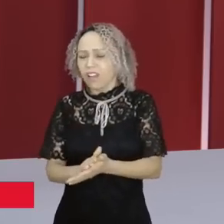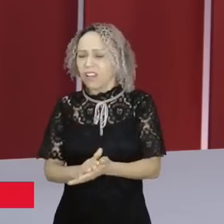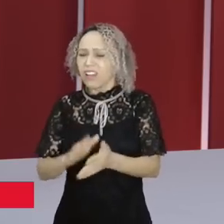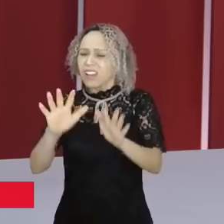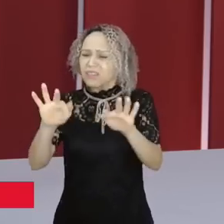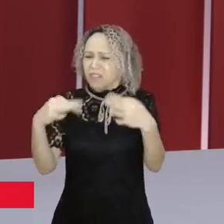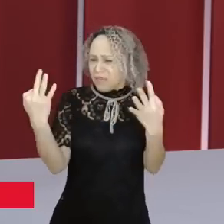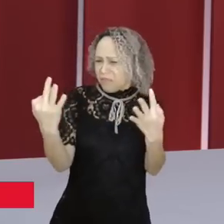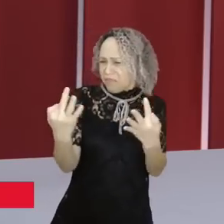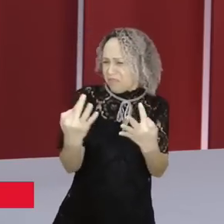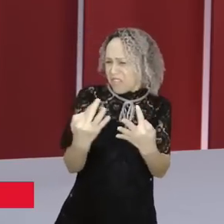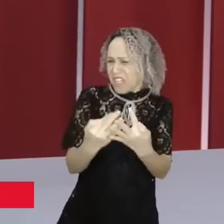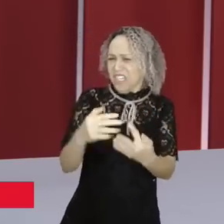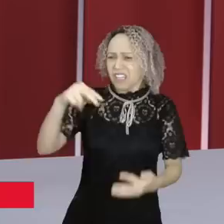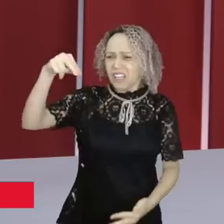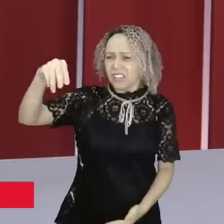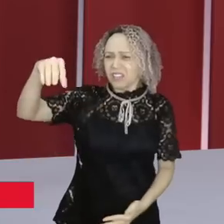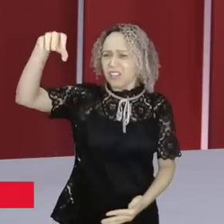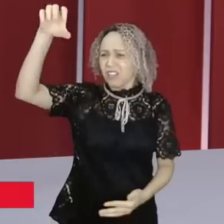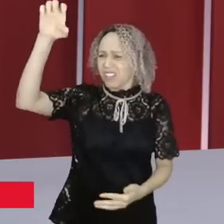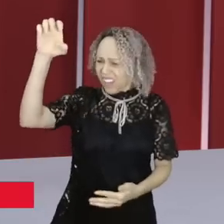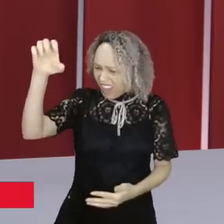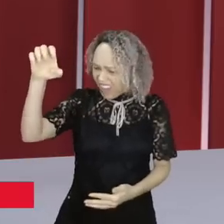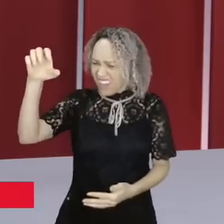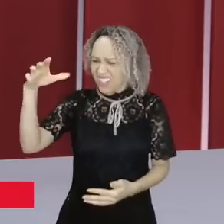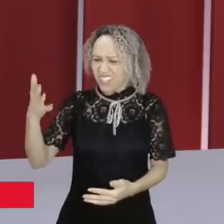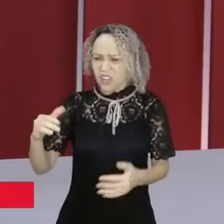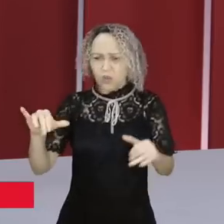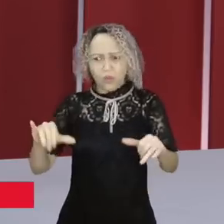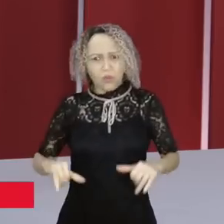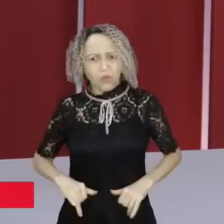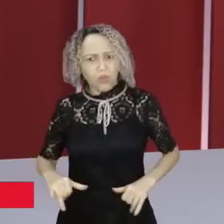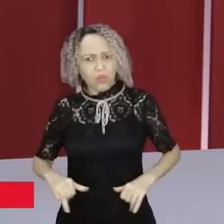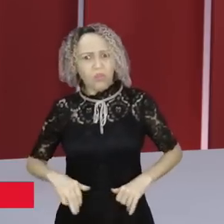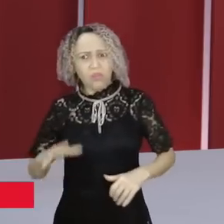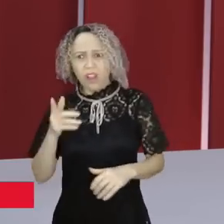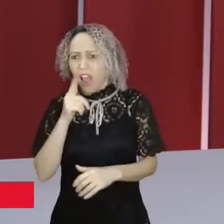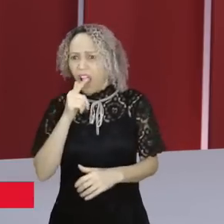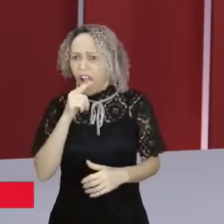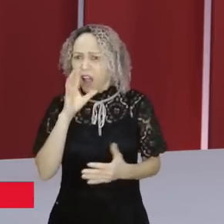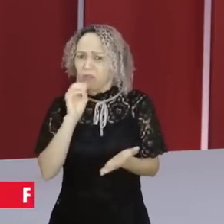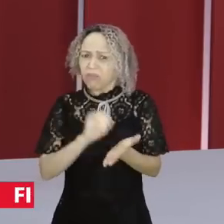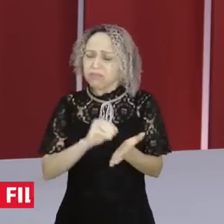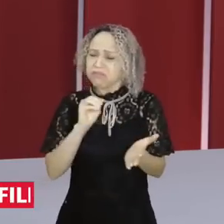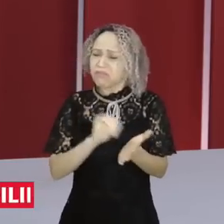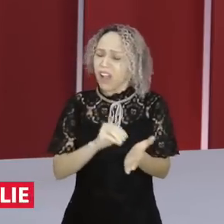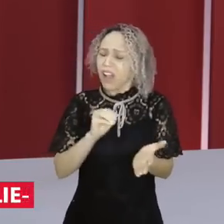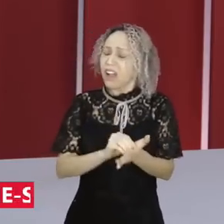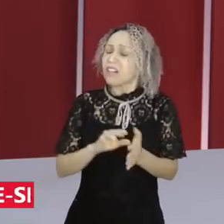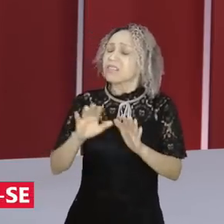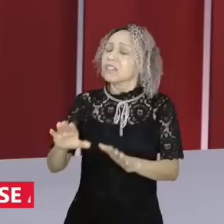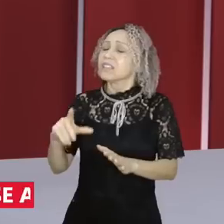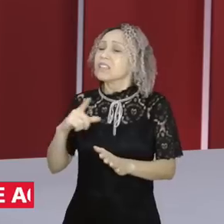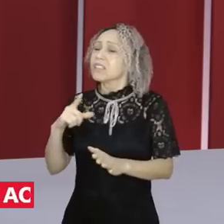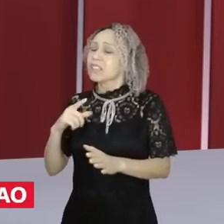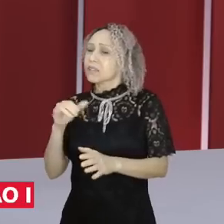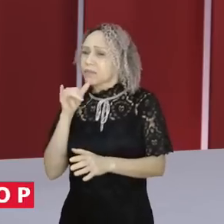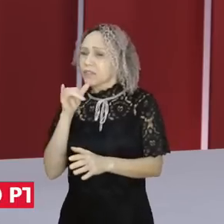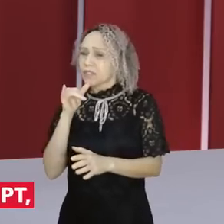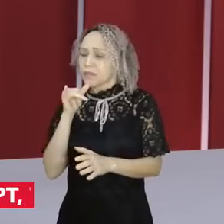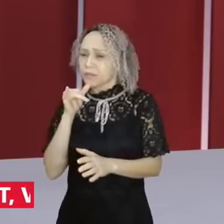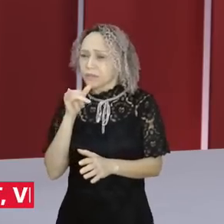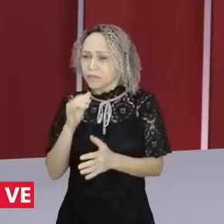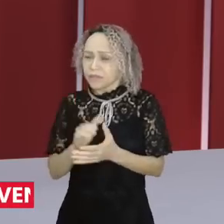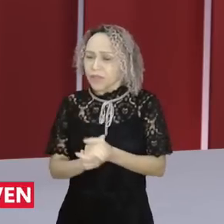questão política também, porque os carros-pipa, eles fazem esse trabalho, né, coordenados aí pelo Exército para levar água para